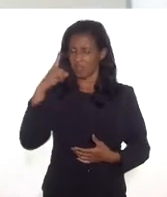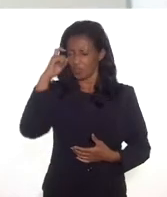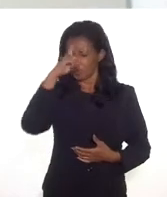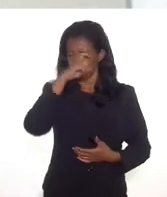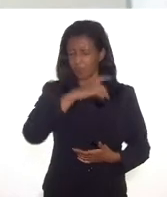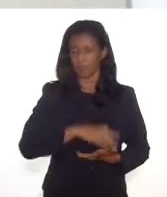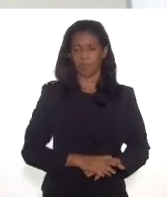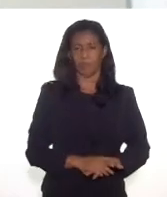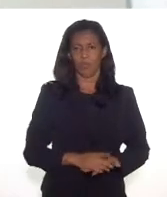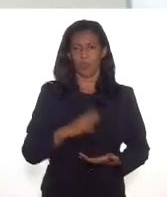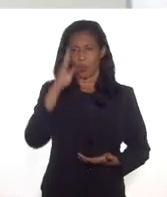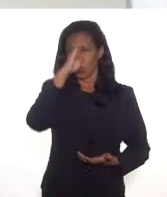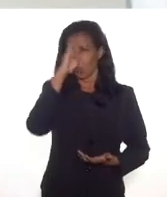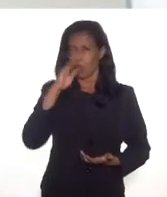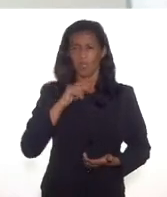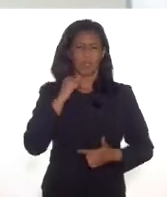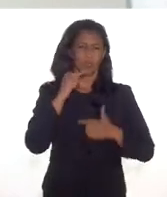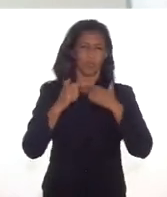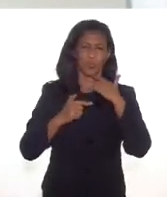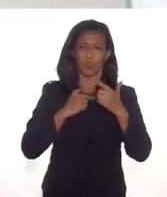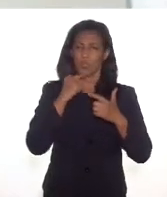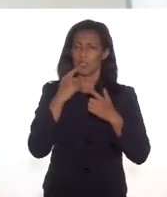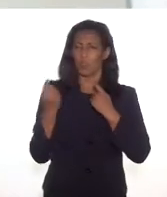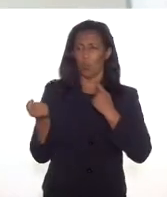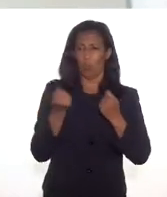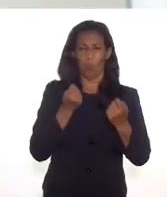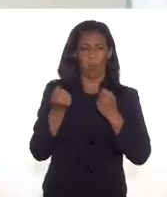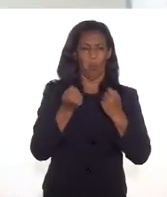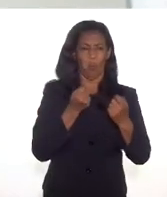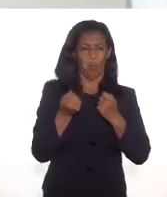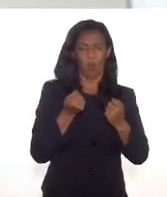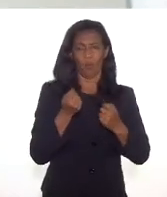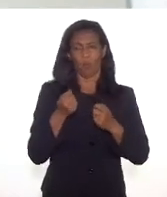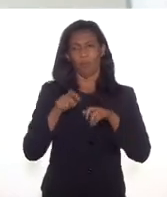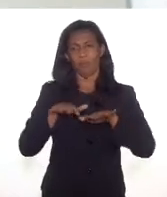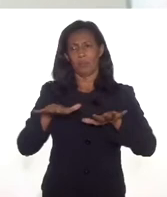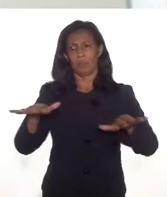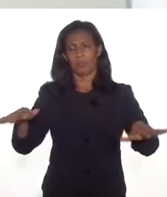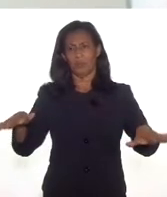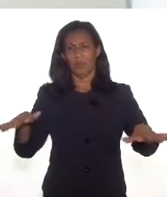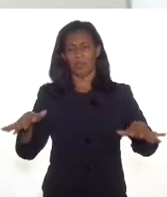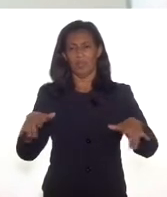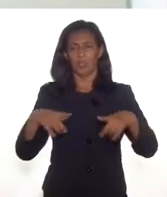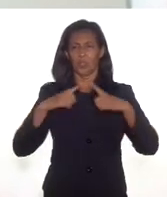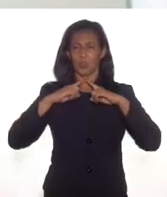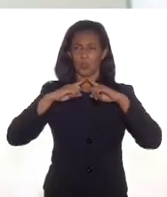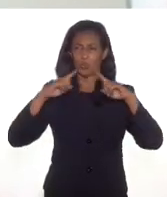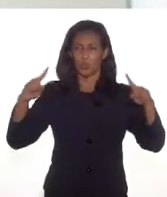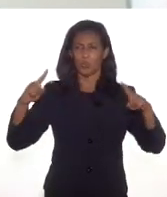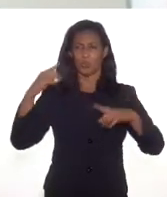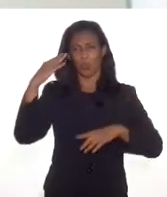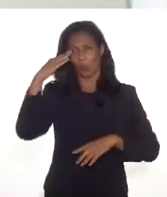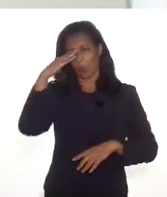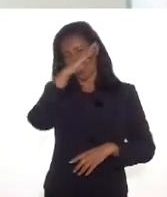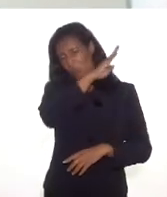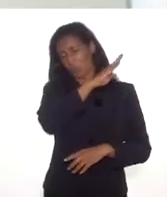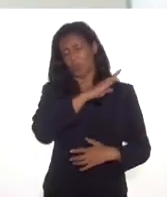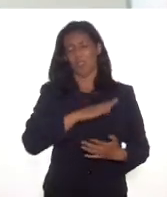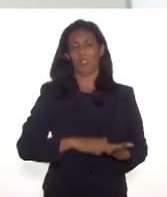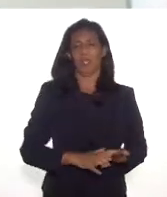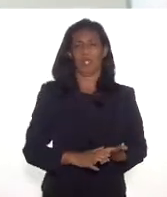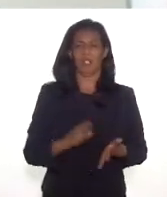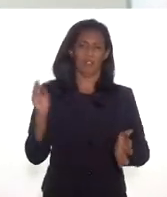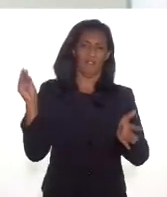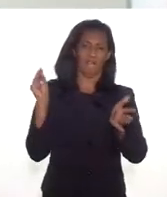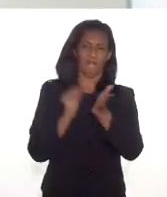Brasil não conseguiu em nenhum momento controlar a pandemia. Os discursos negacionistas por parte do presidente da República, a